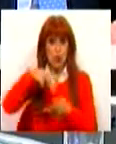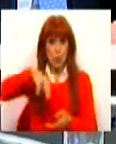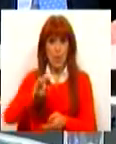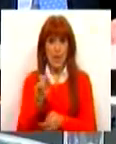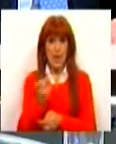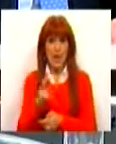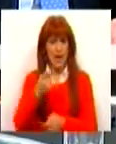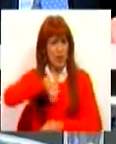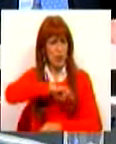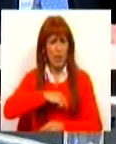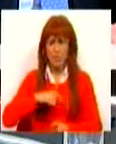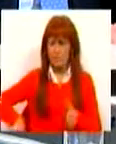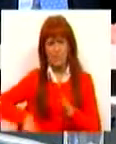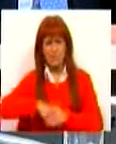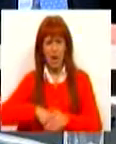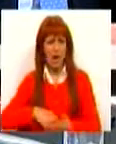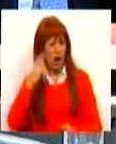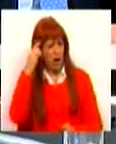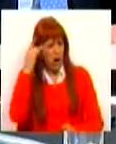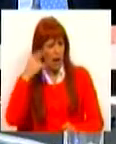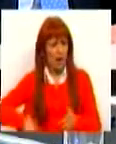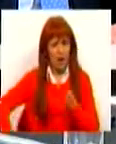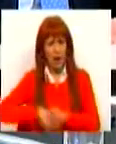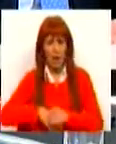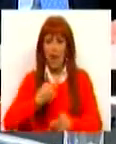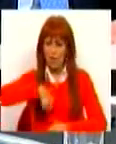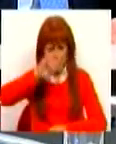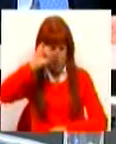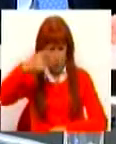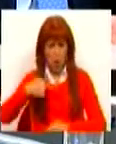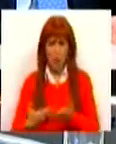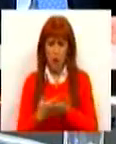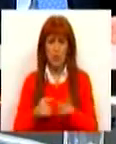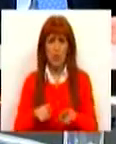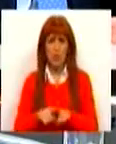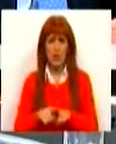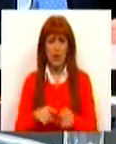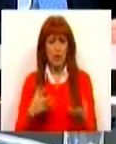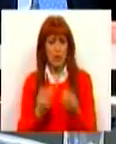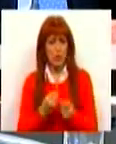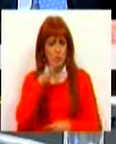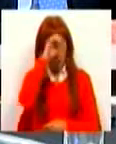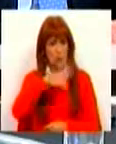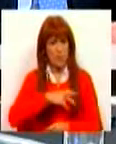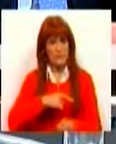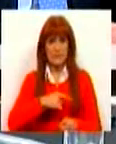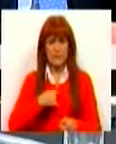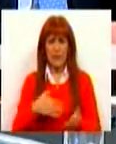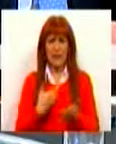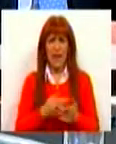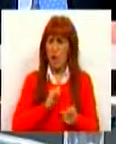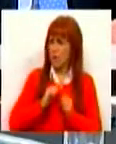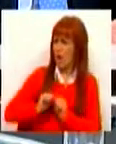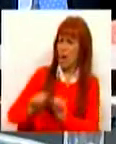de Espanha, é uma provocação premeditada. Espanha sabia que negociar isso previamente com o governo português iria motivar a